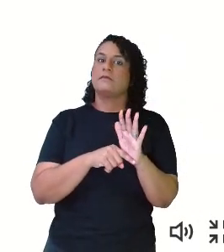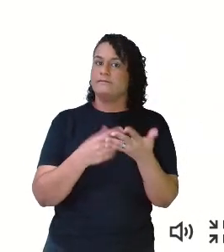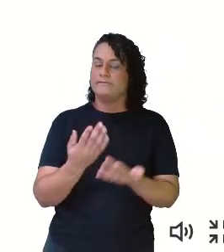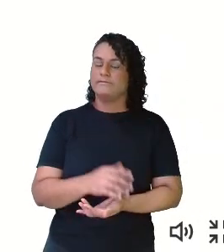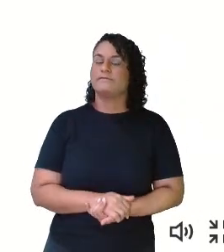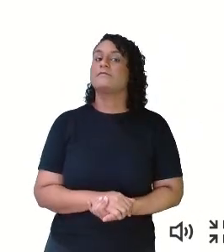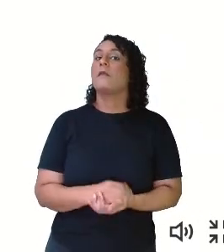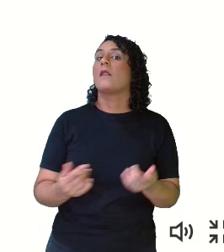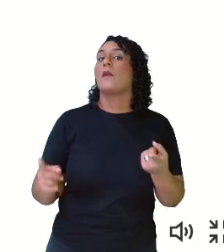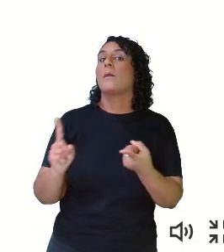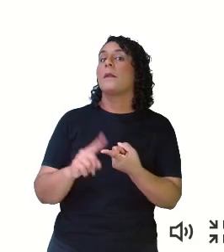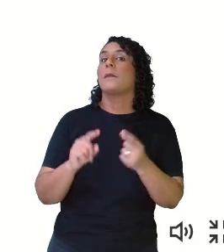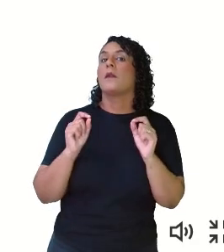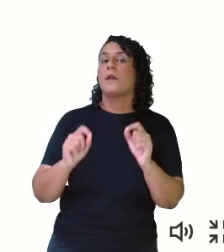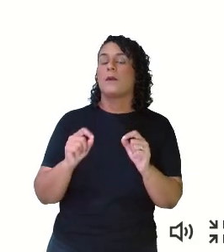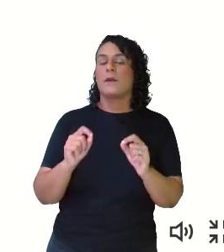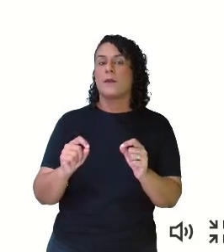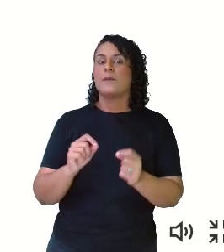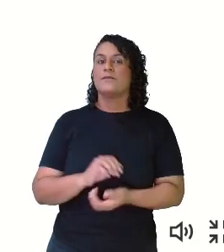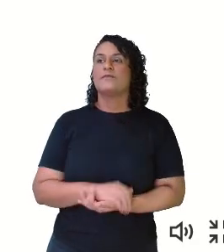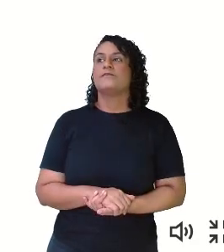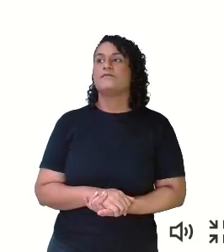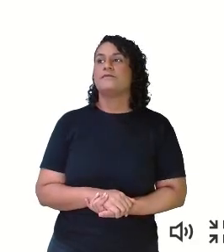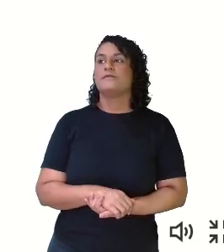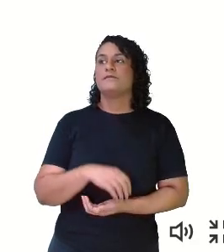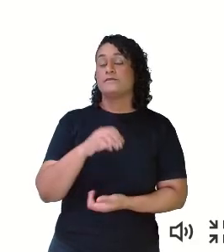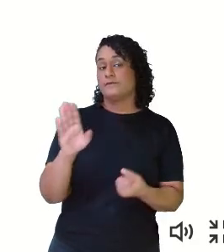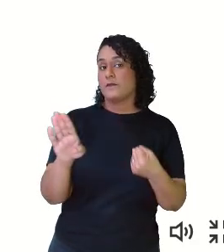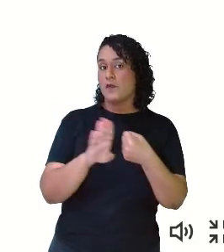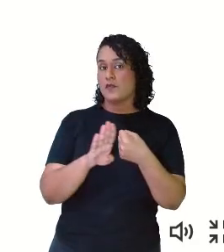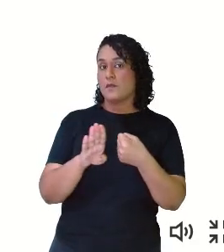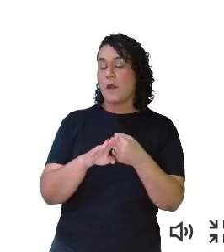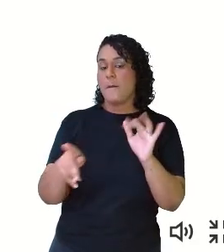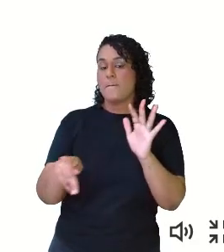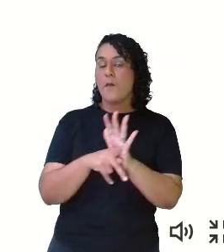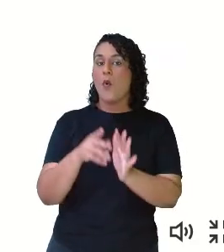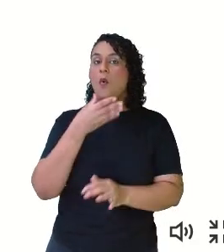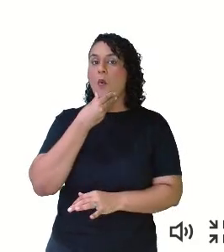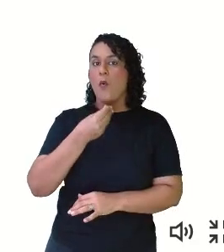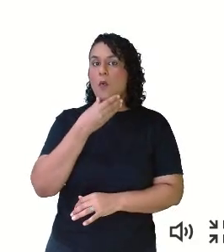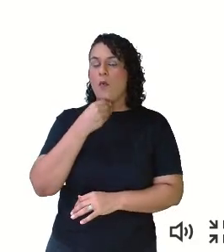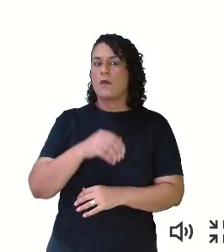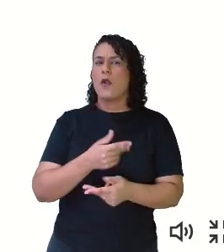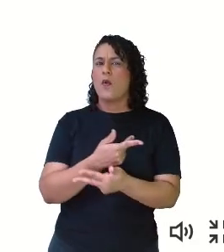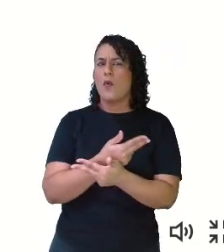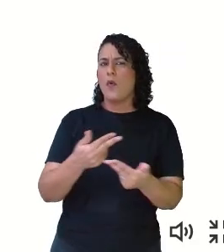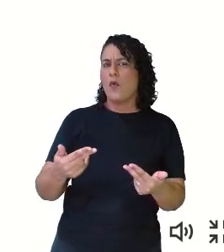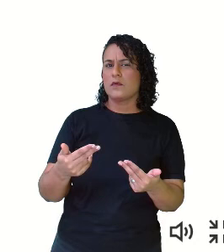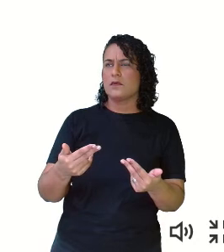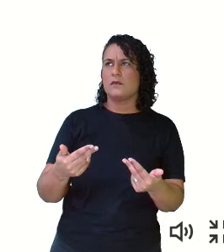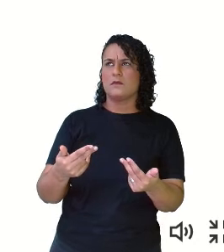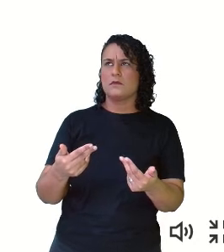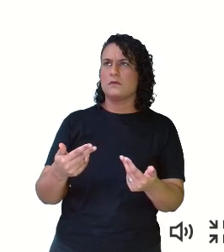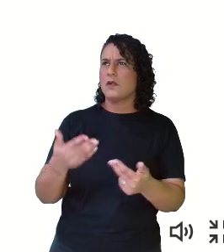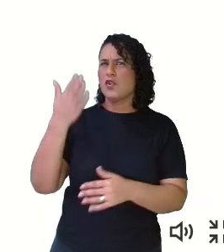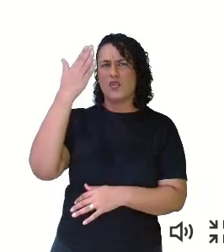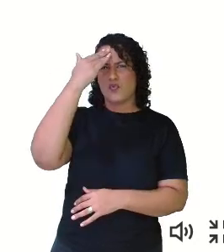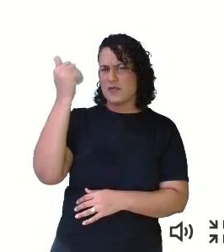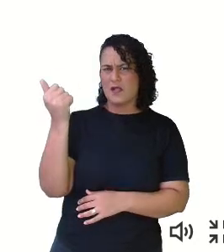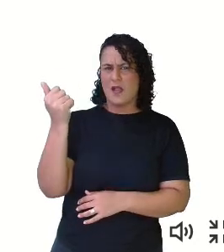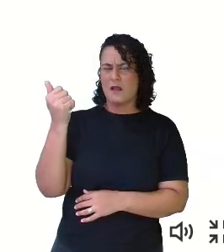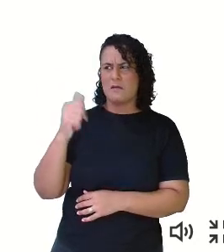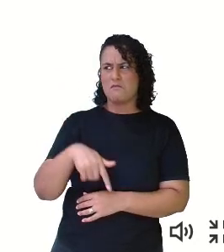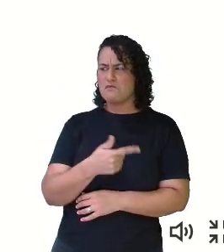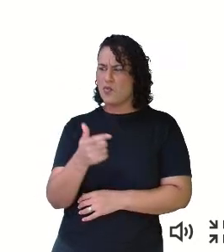vamos para o primeiro? Olha só. SM, substantivo masculino, coisa que não deve ser sabida